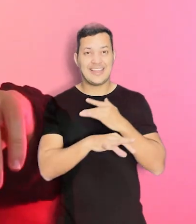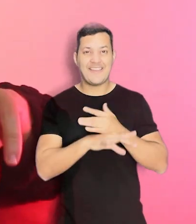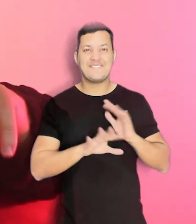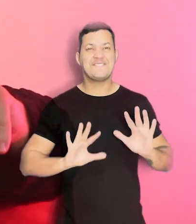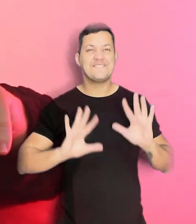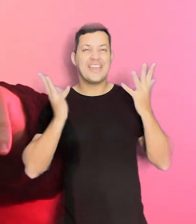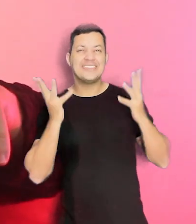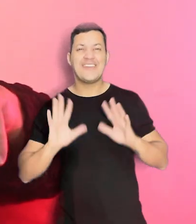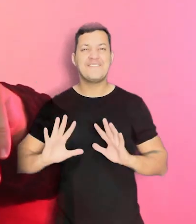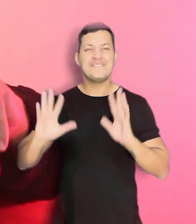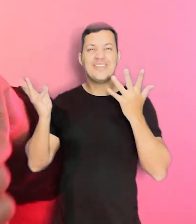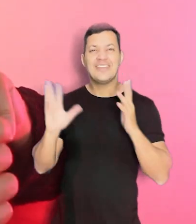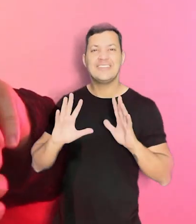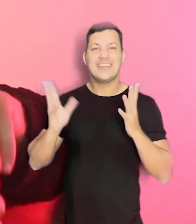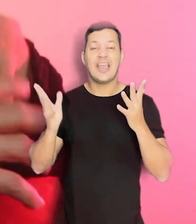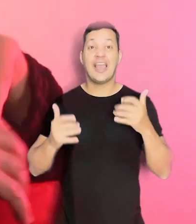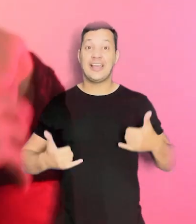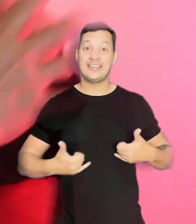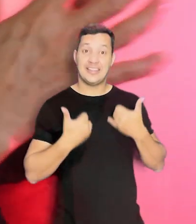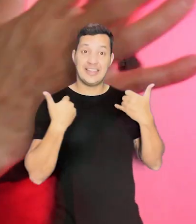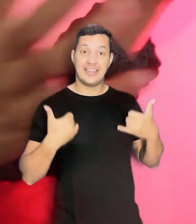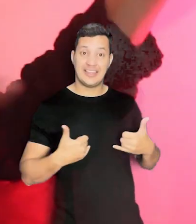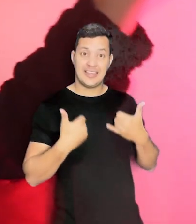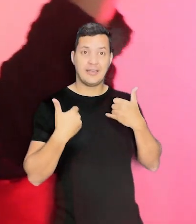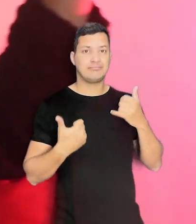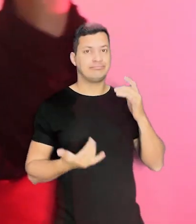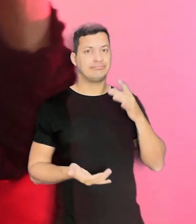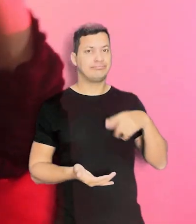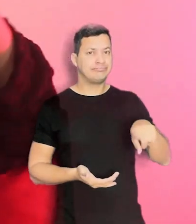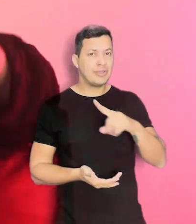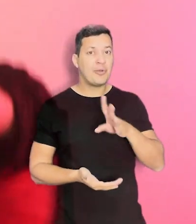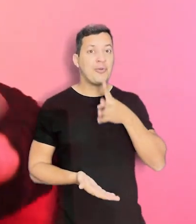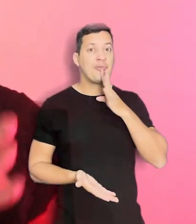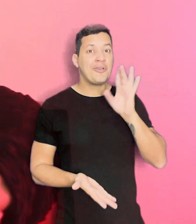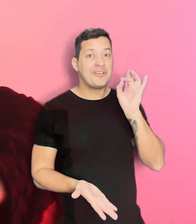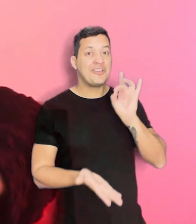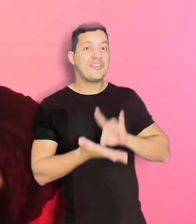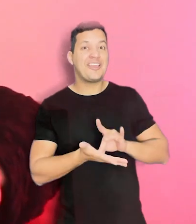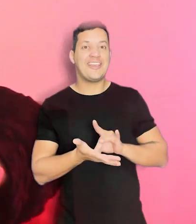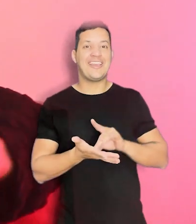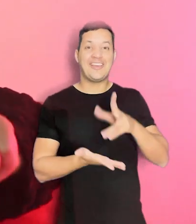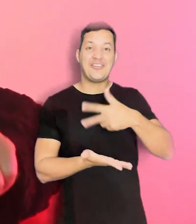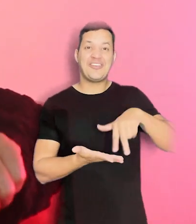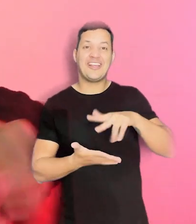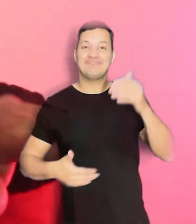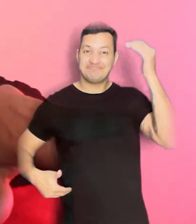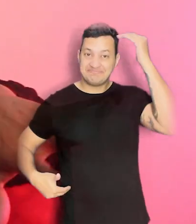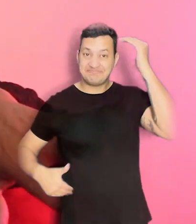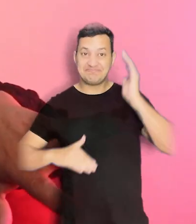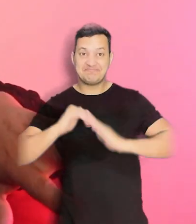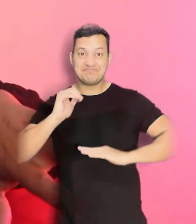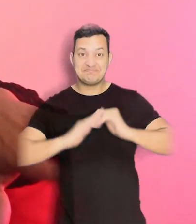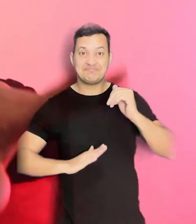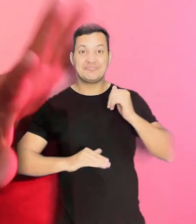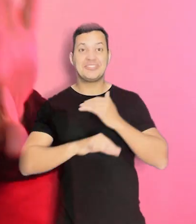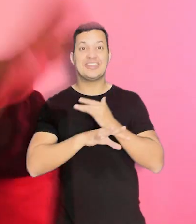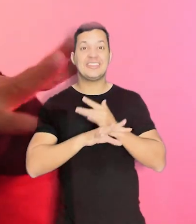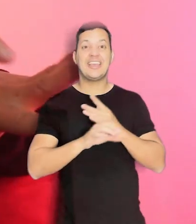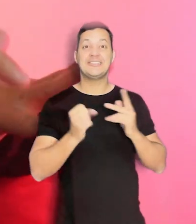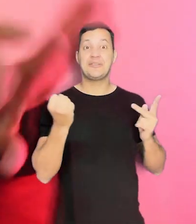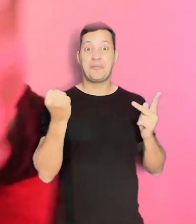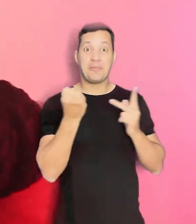Festas, aniversários. Passei a ser conhecido como bailarino da cidade de São Pedro. E, na verdade, ali naquele